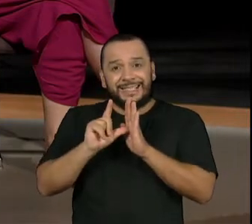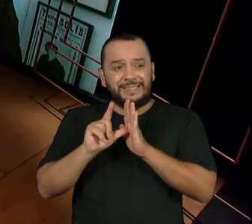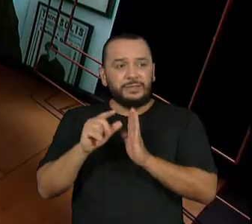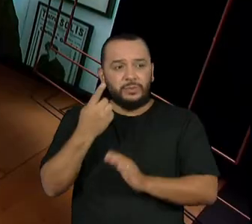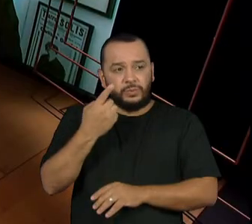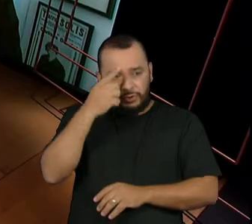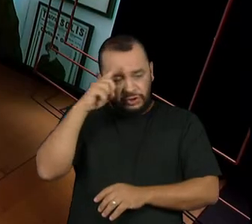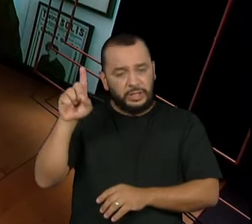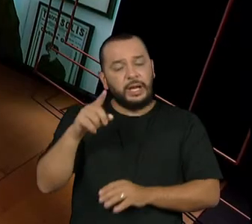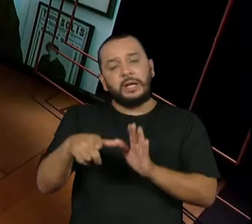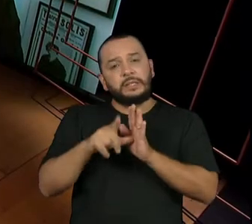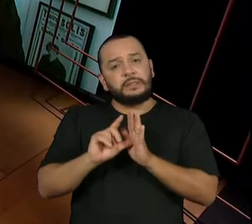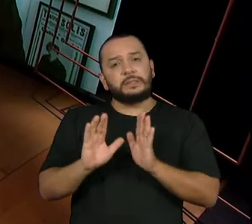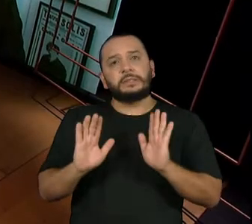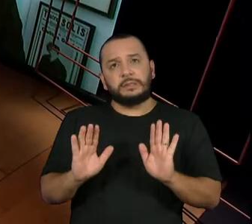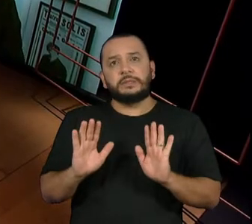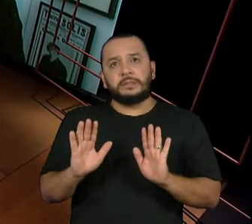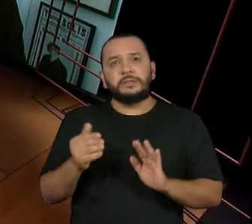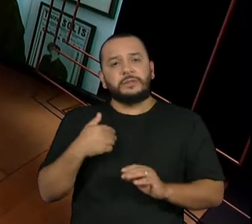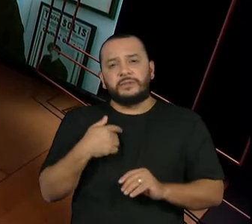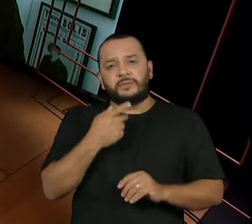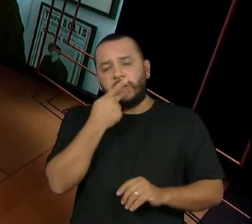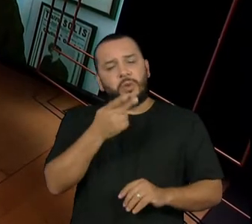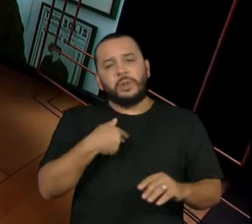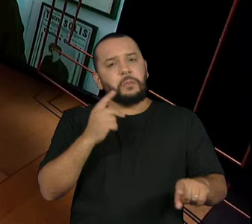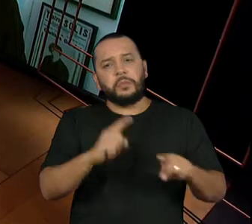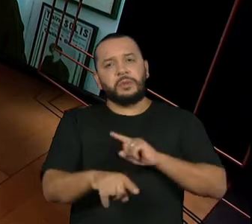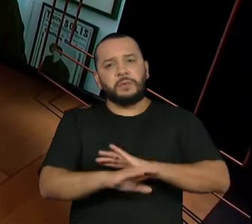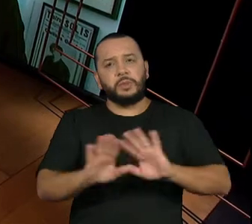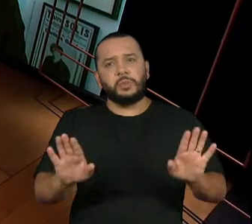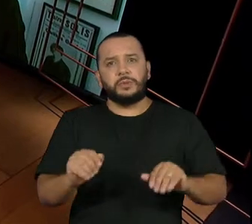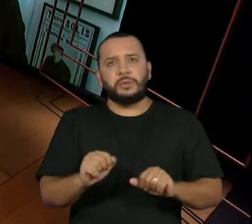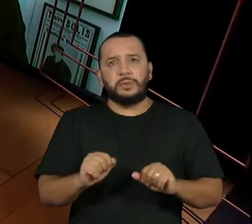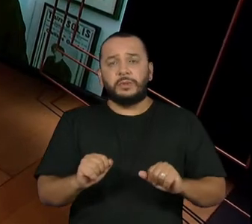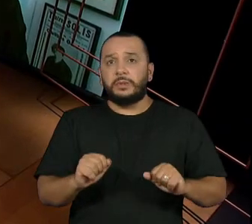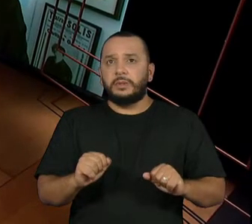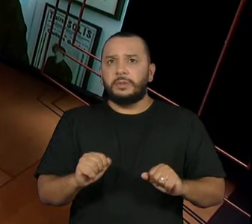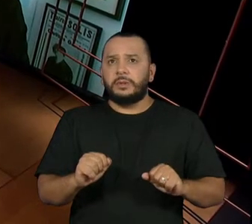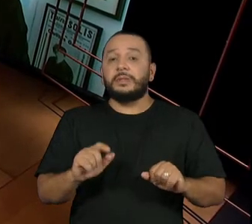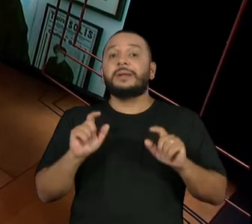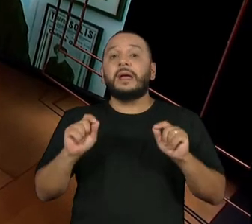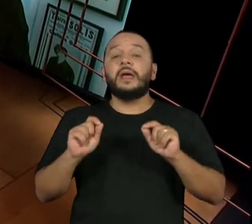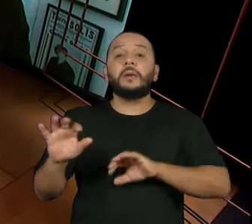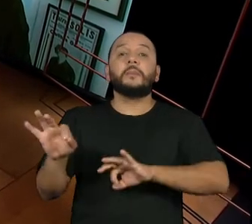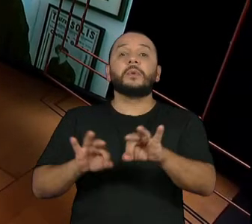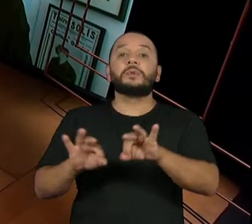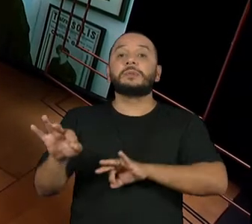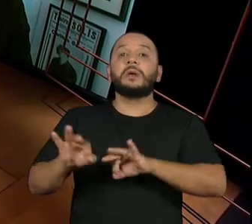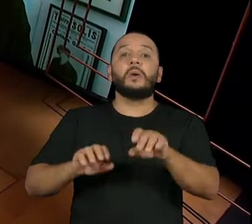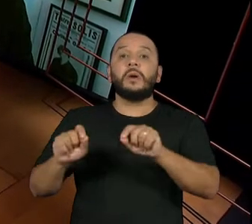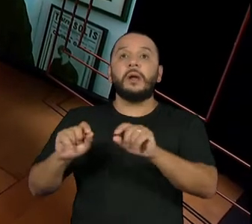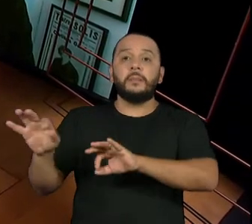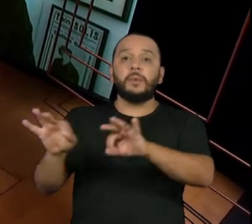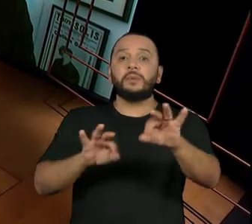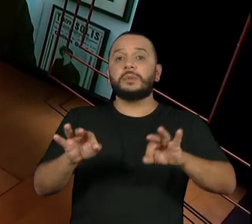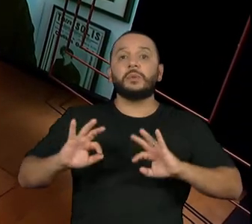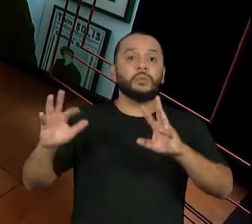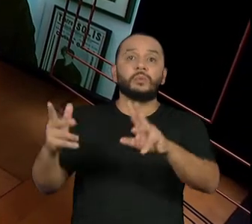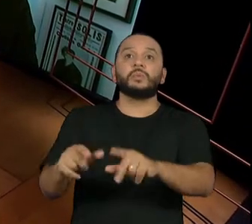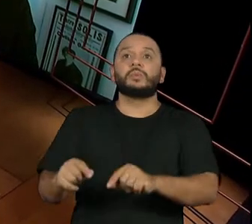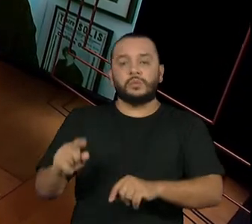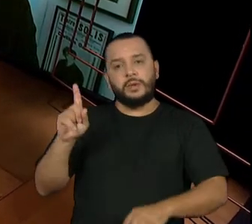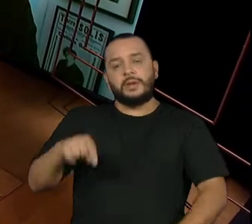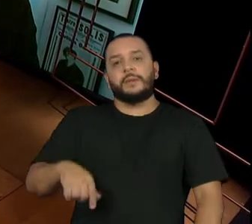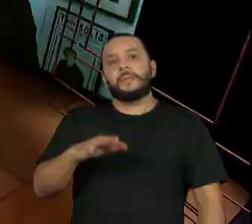proíbe o espetáculo. Assim, tudo pronto. Faltava 2 dias. Tudo produção pronto. De quem era? Produção Fernando